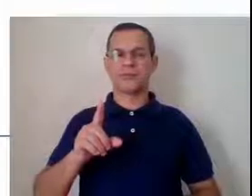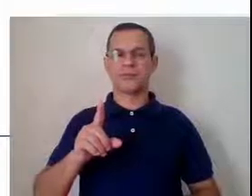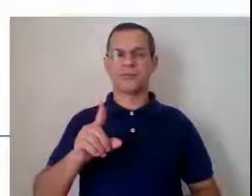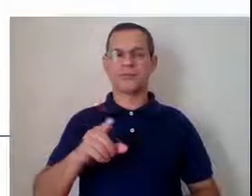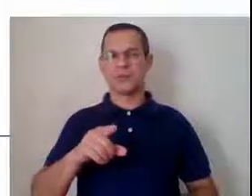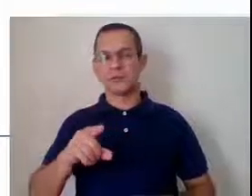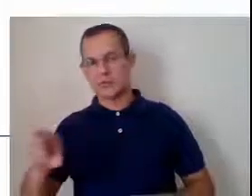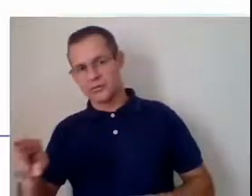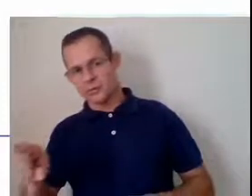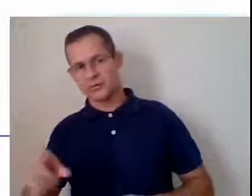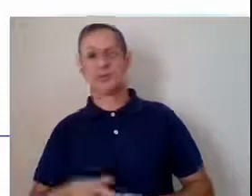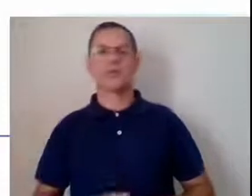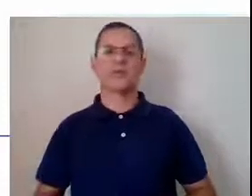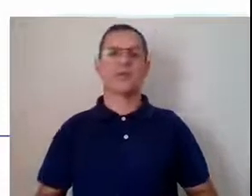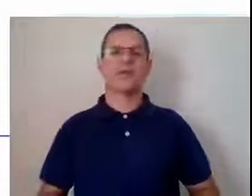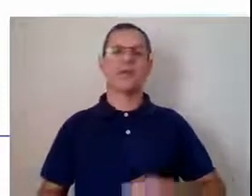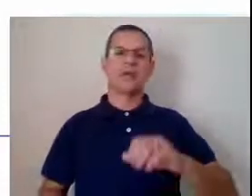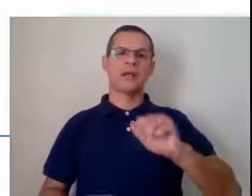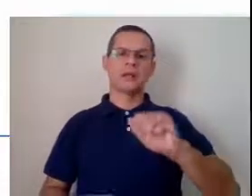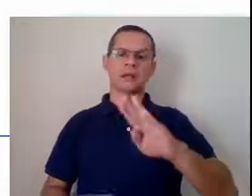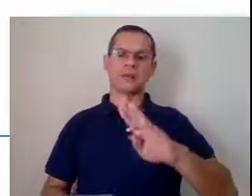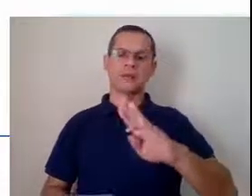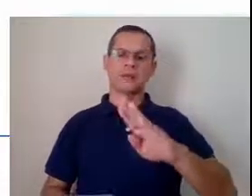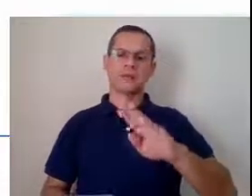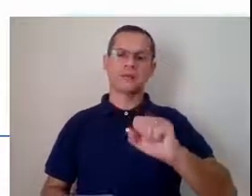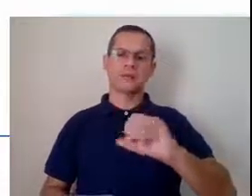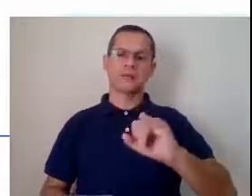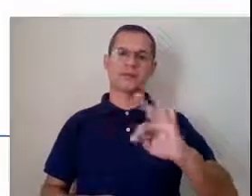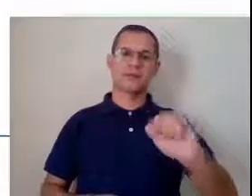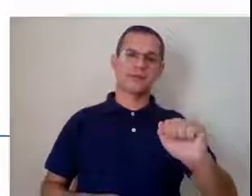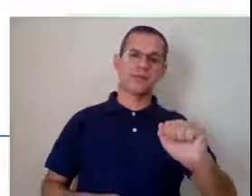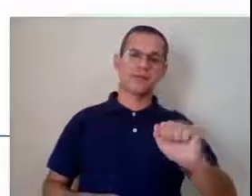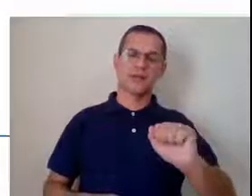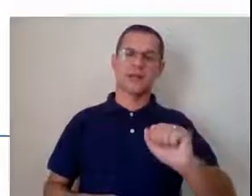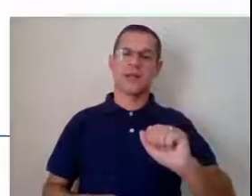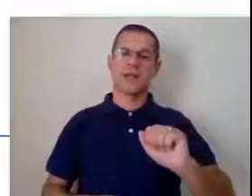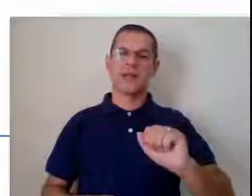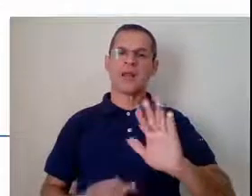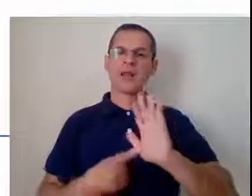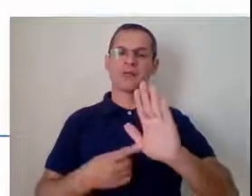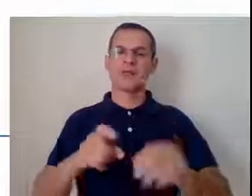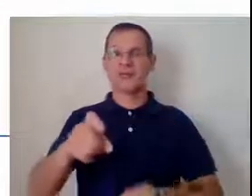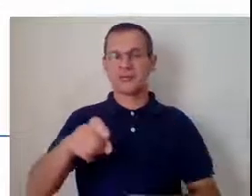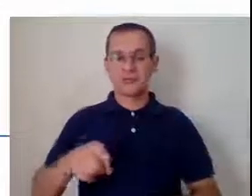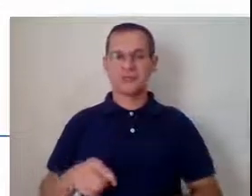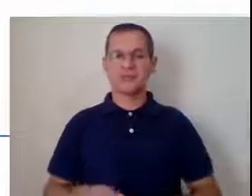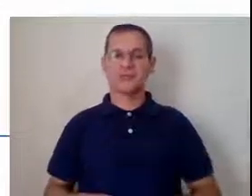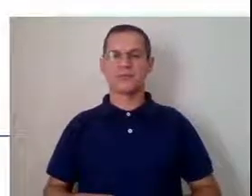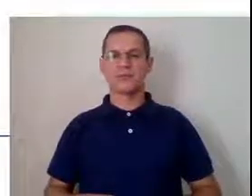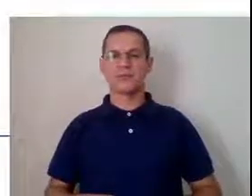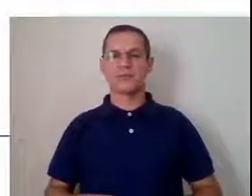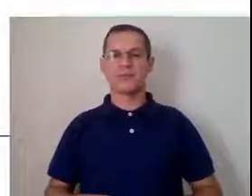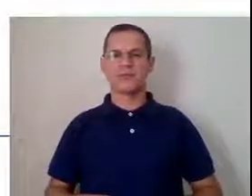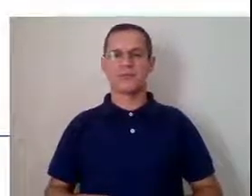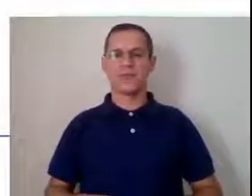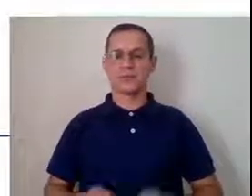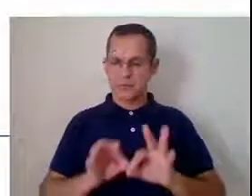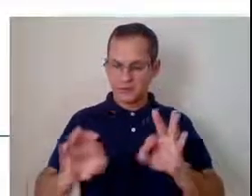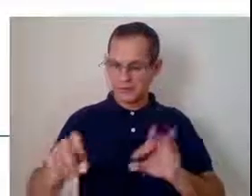X, horizonte, aqui, tá? Então, aqui é a nossa reta X.